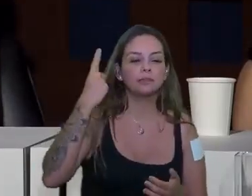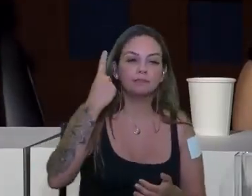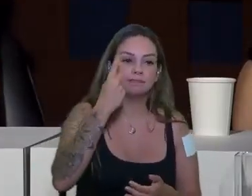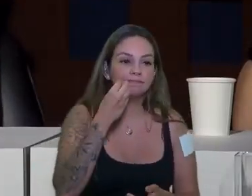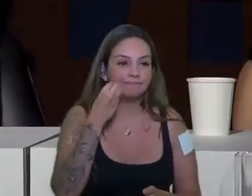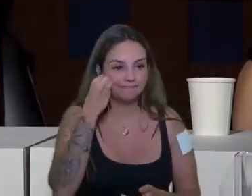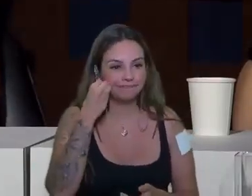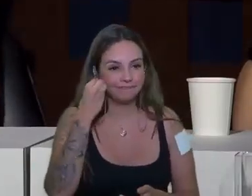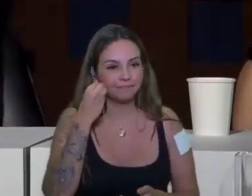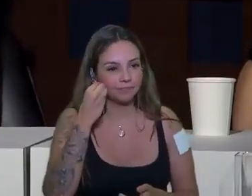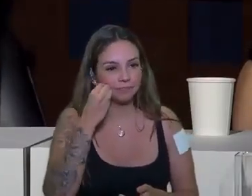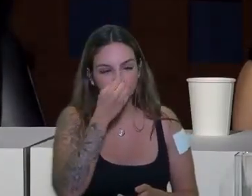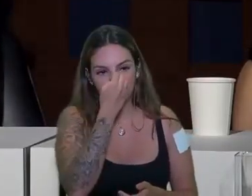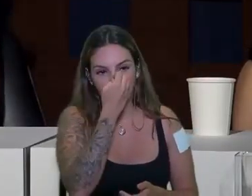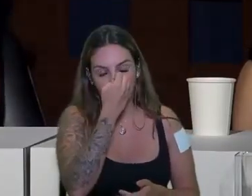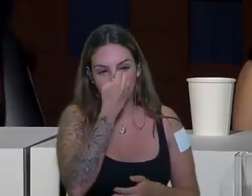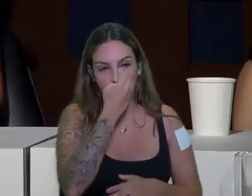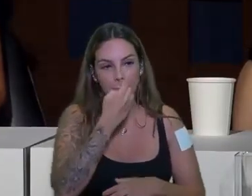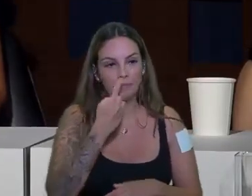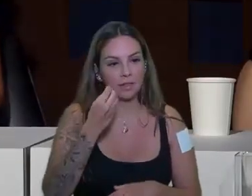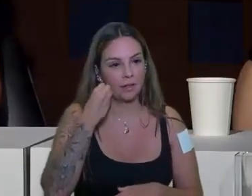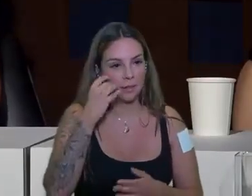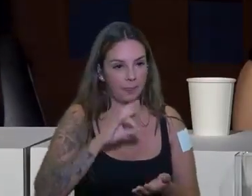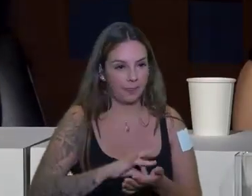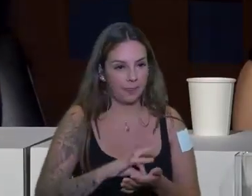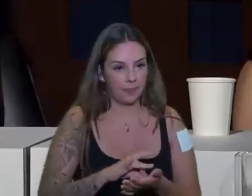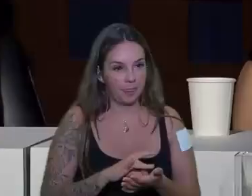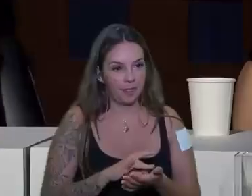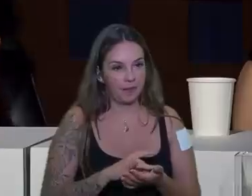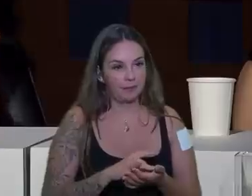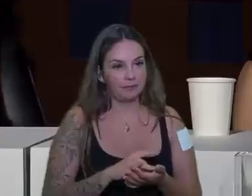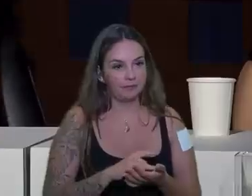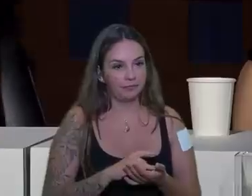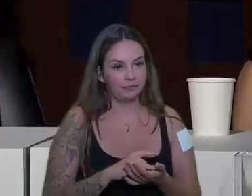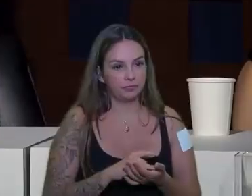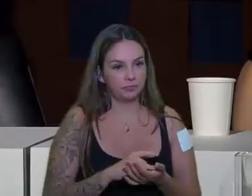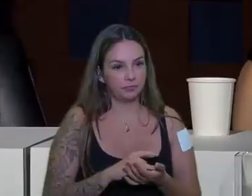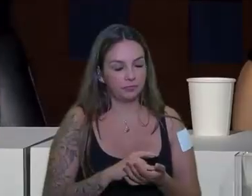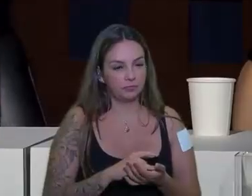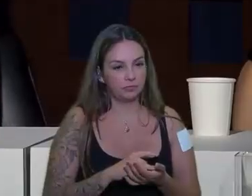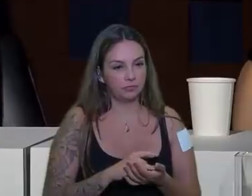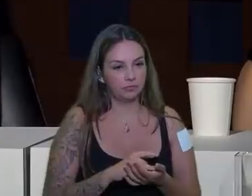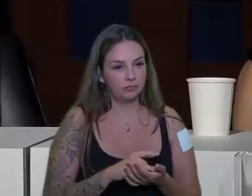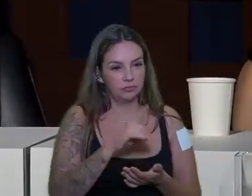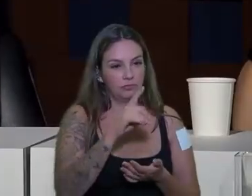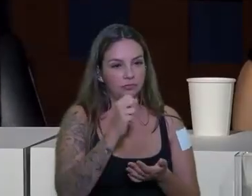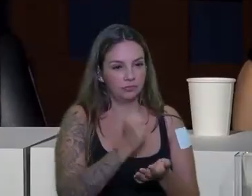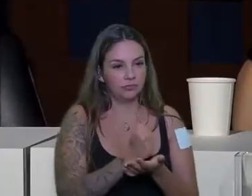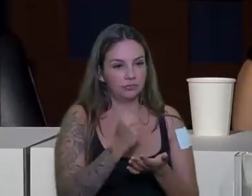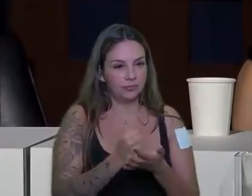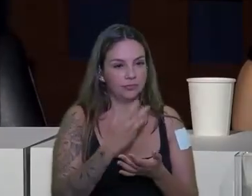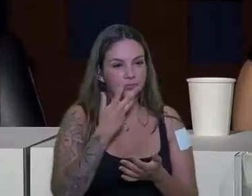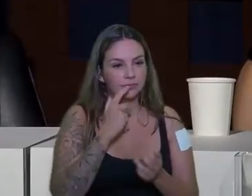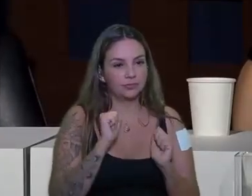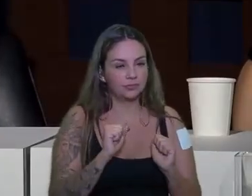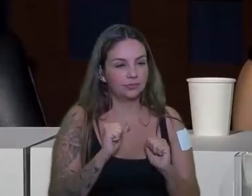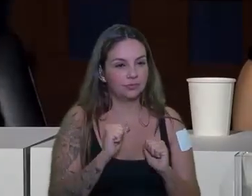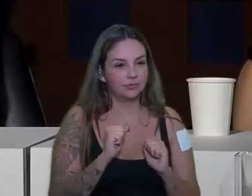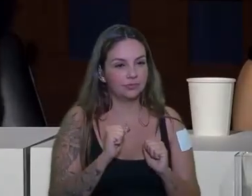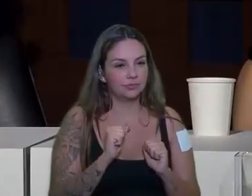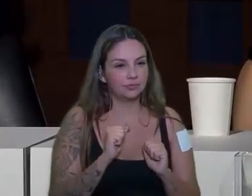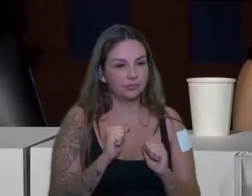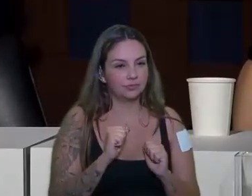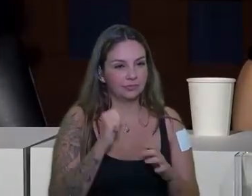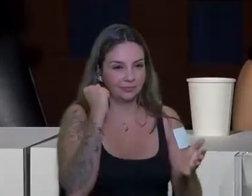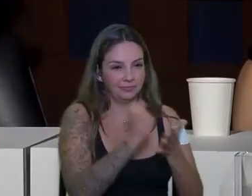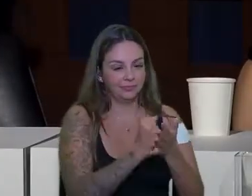uma experiência ficcional de uma experiência real, né? Uma autoficção. E ele vem com esse passaportezinho para a criança poder, como se ela